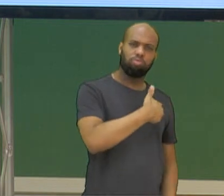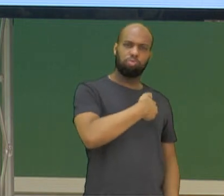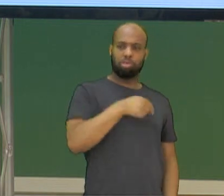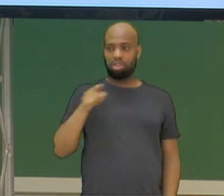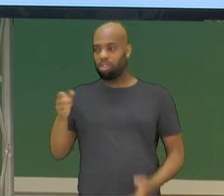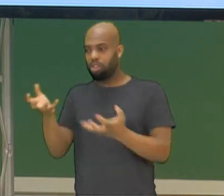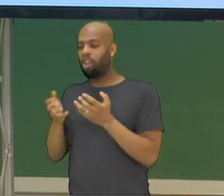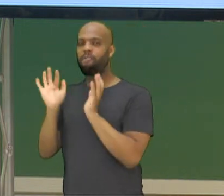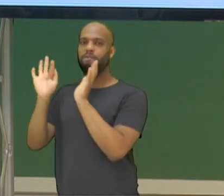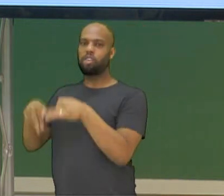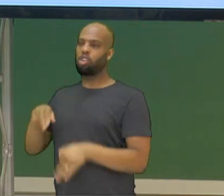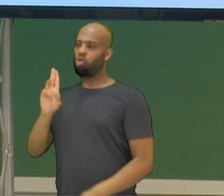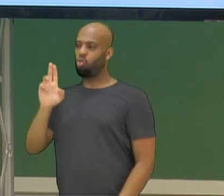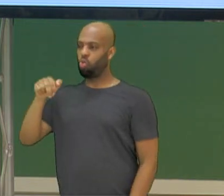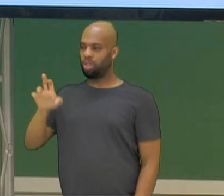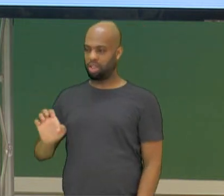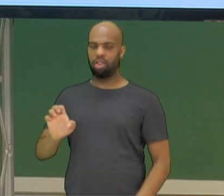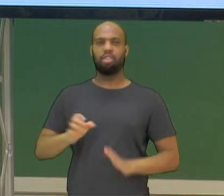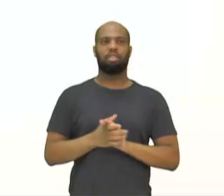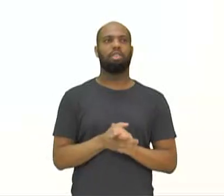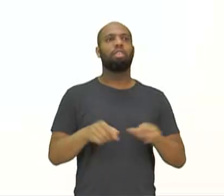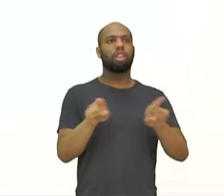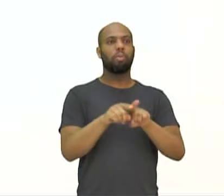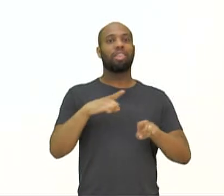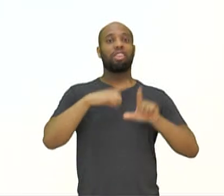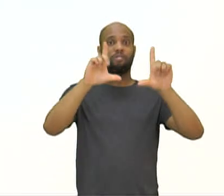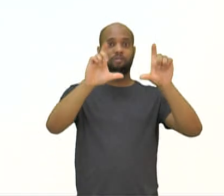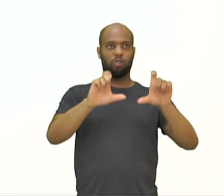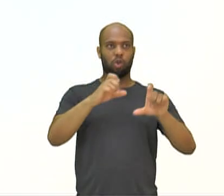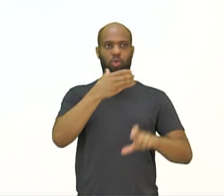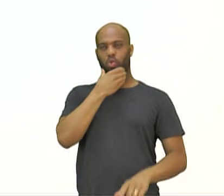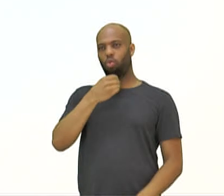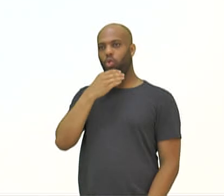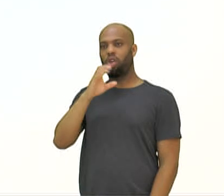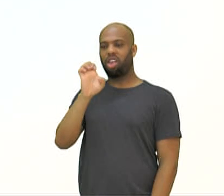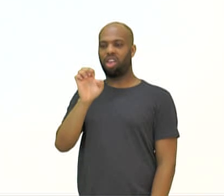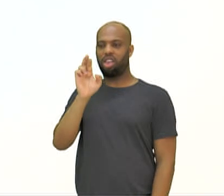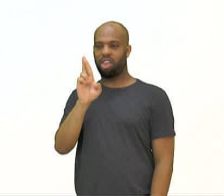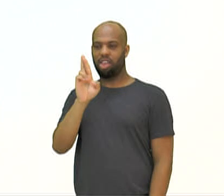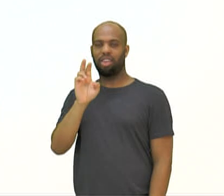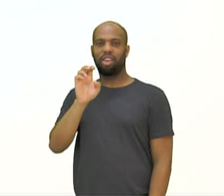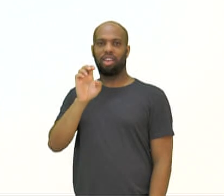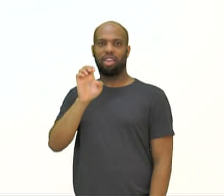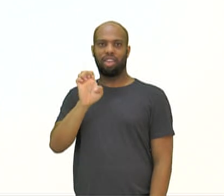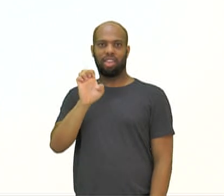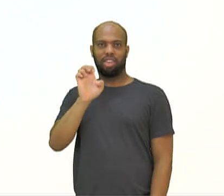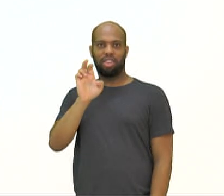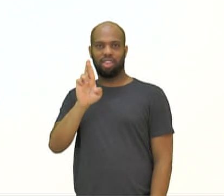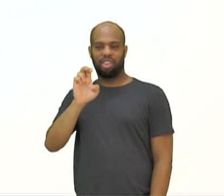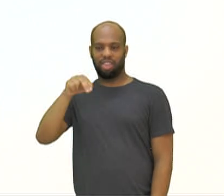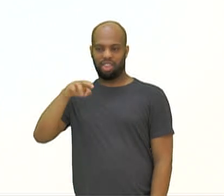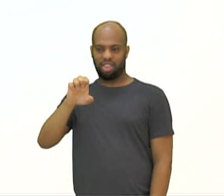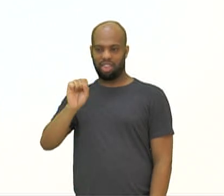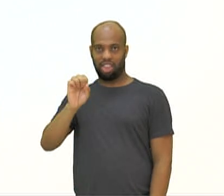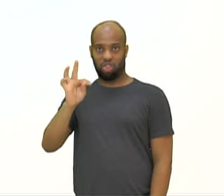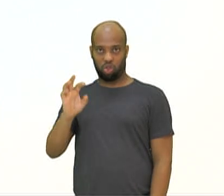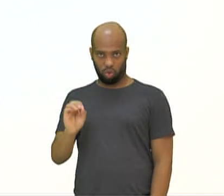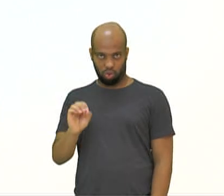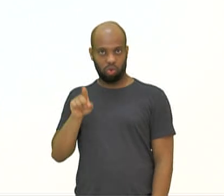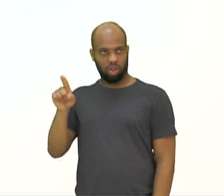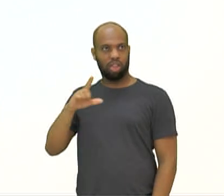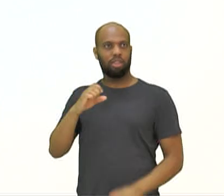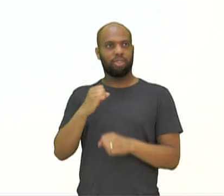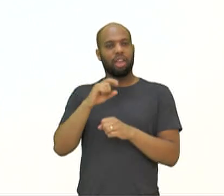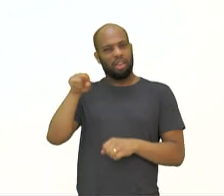Vargas. Aqui a gente tem uma fotografia de Ernesto Gersel, que futuramente vai ser presidente do Brasil, de 74